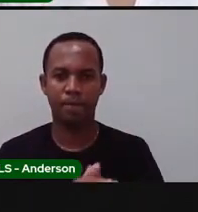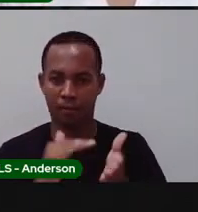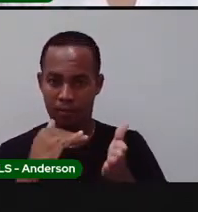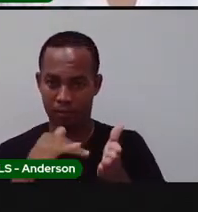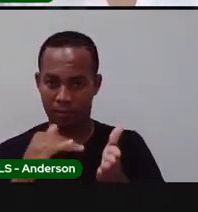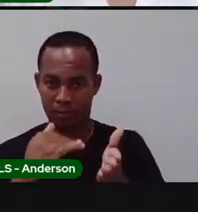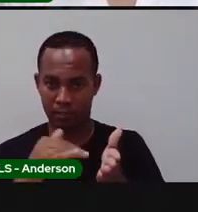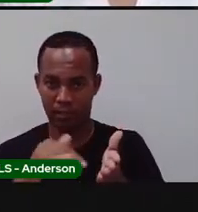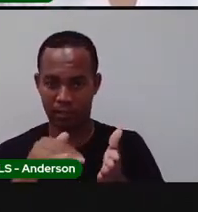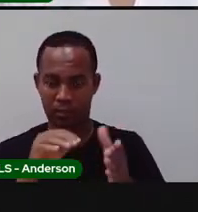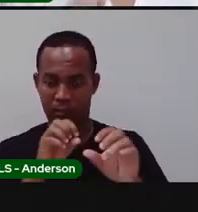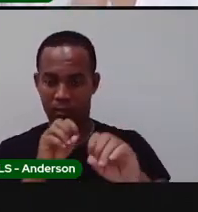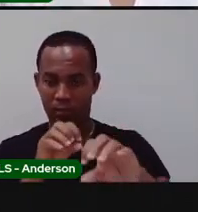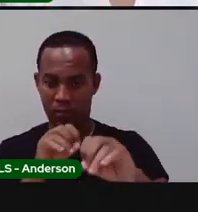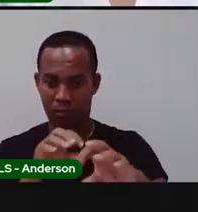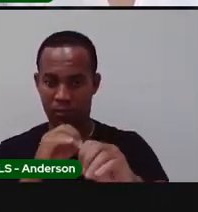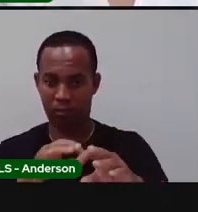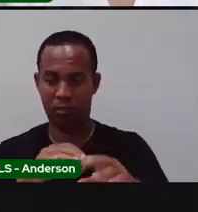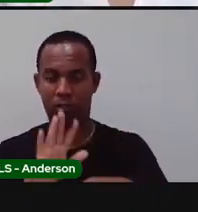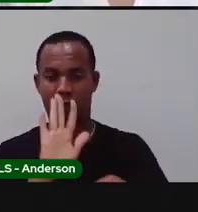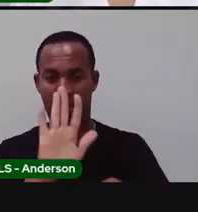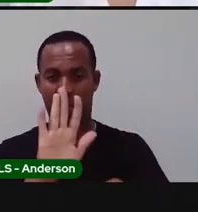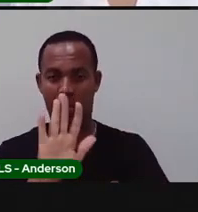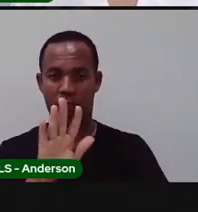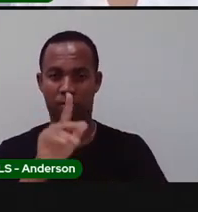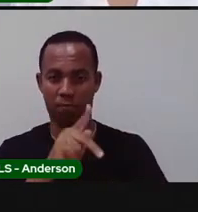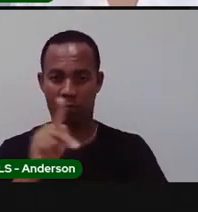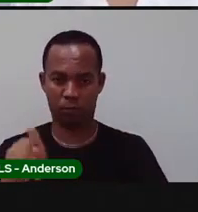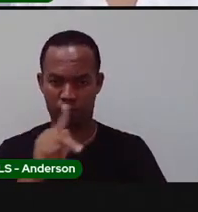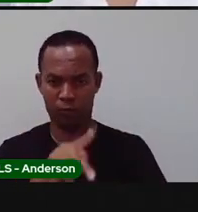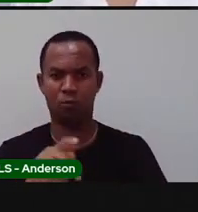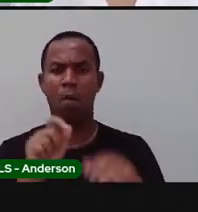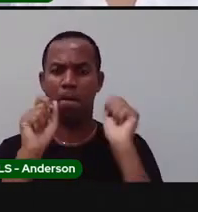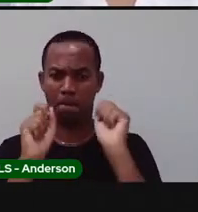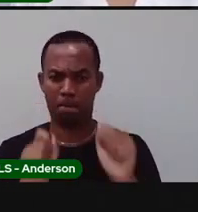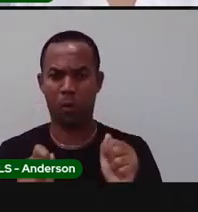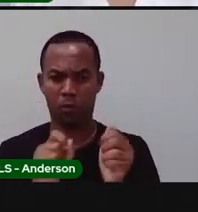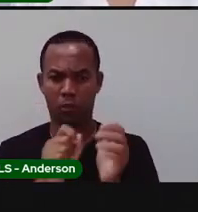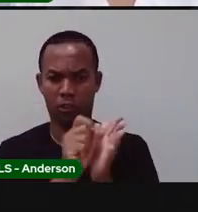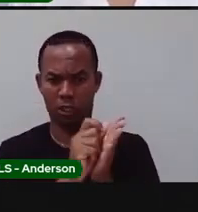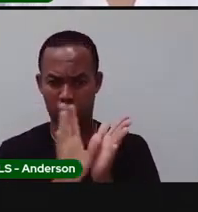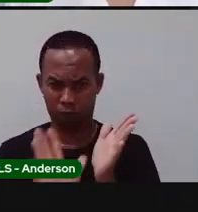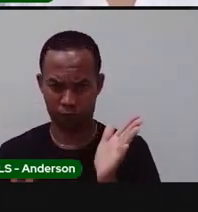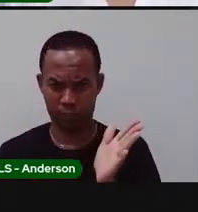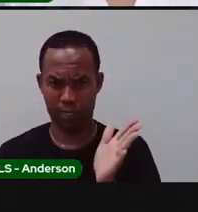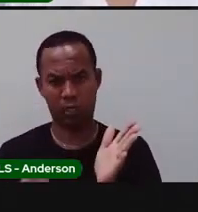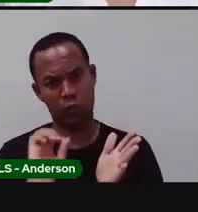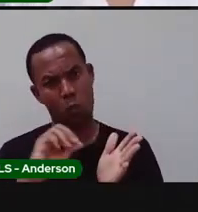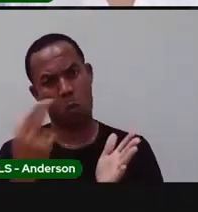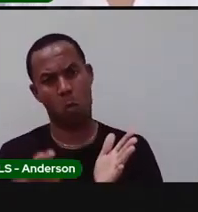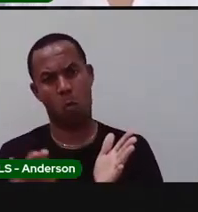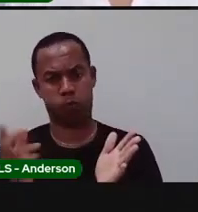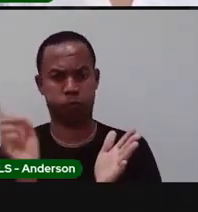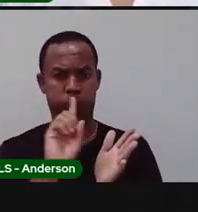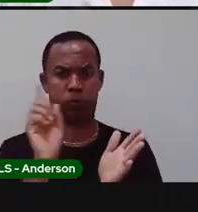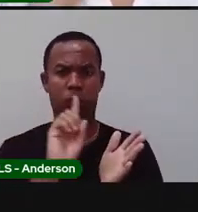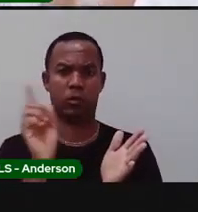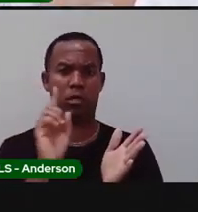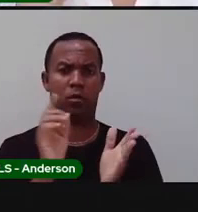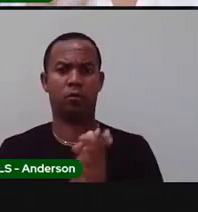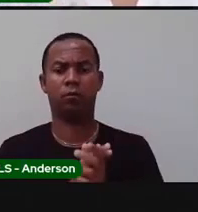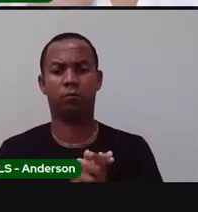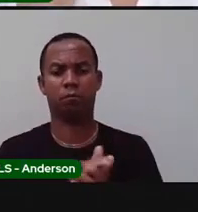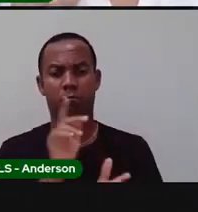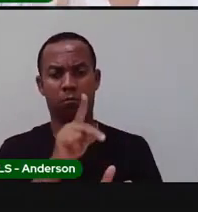de Educação, tá? O professor de vocês pode utilizar essa atividade ou não. Depende, né, do